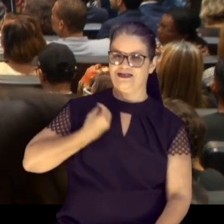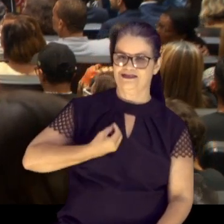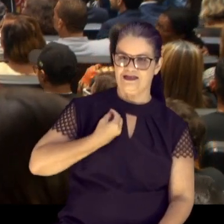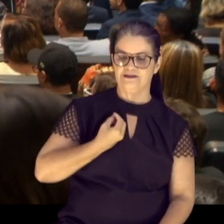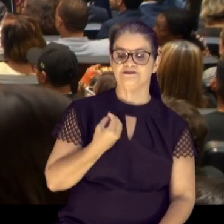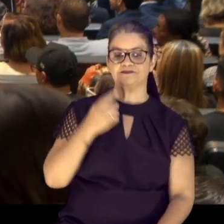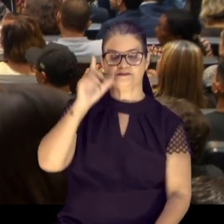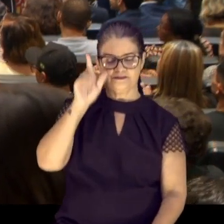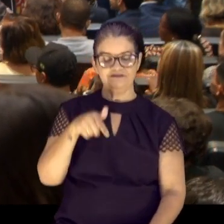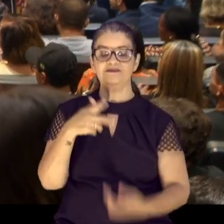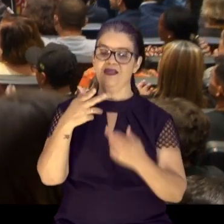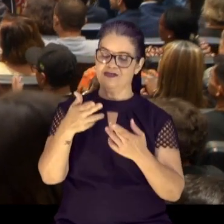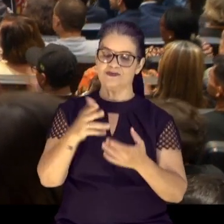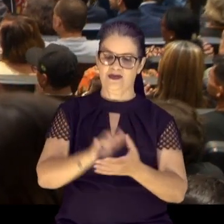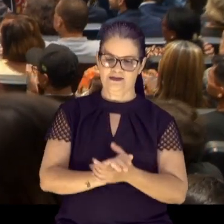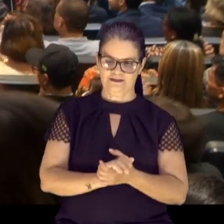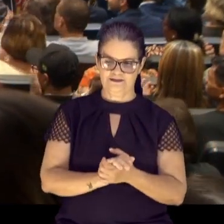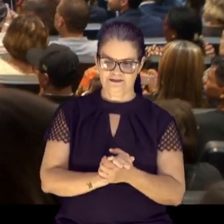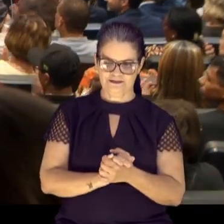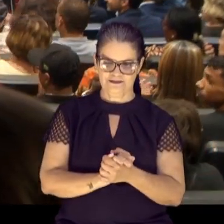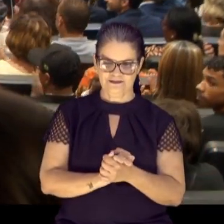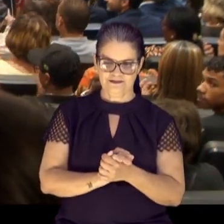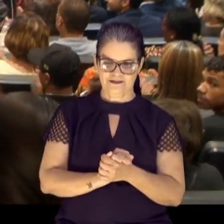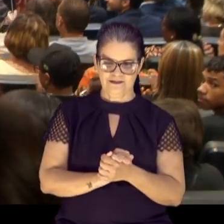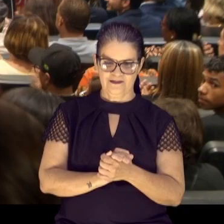presente! É isso aí, Brasil.